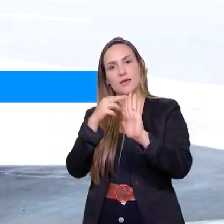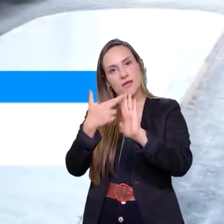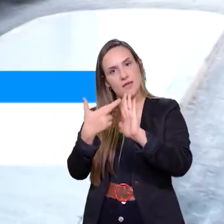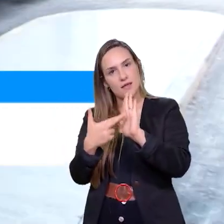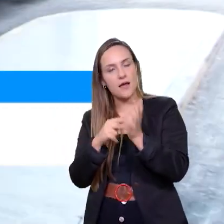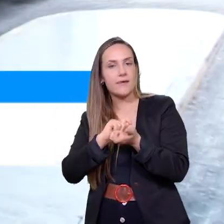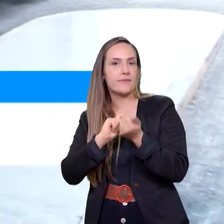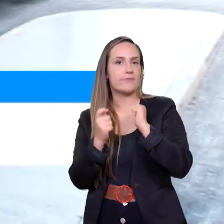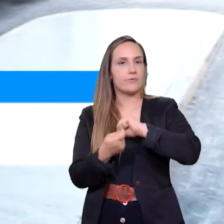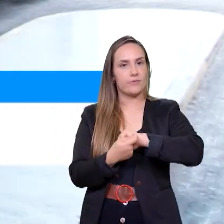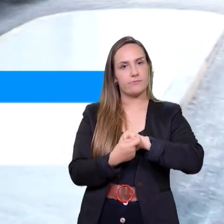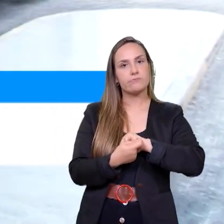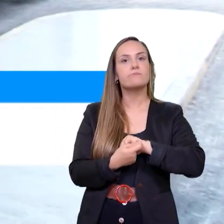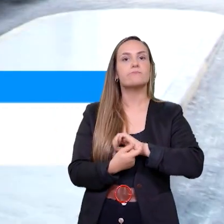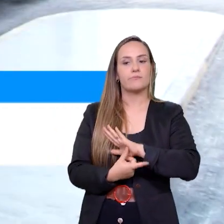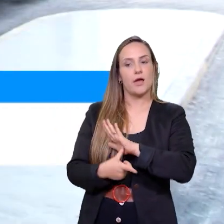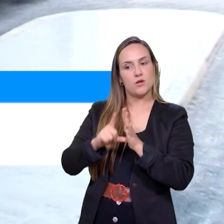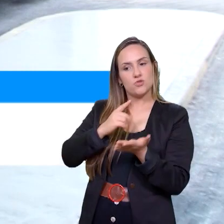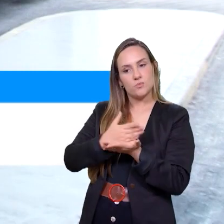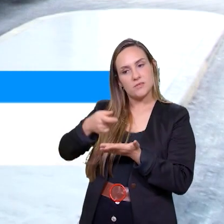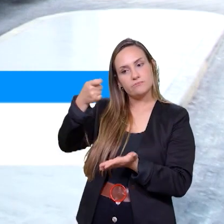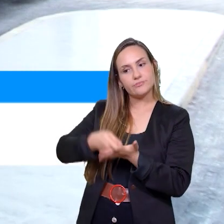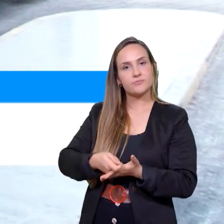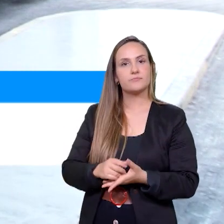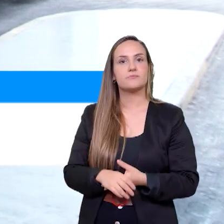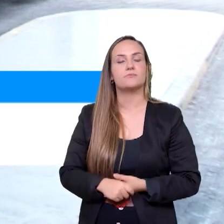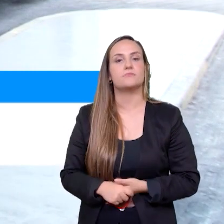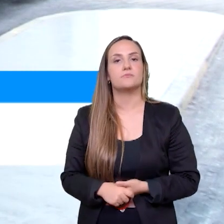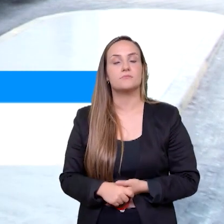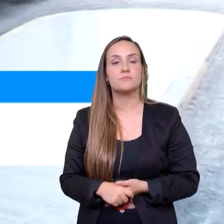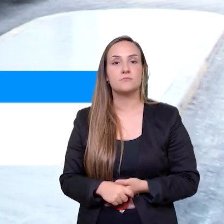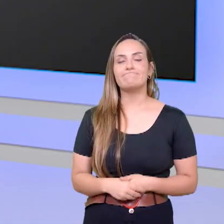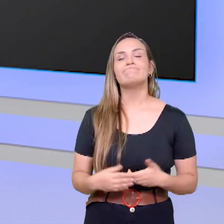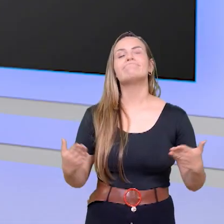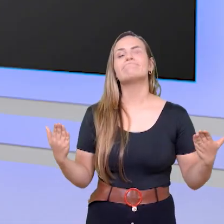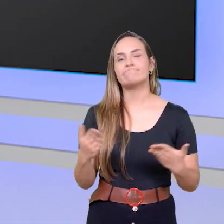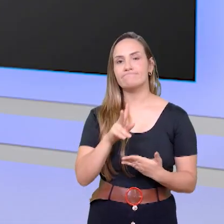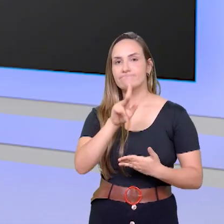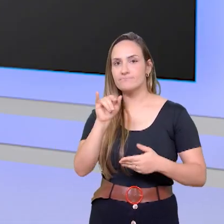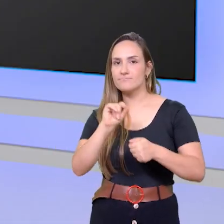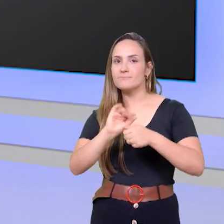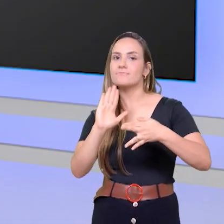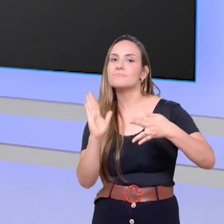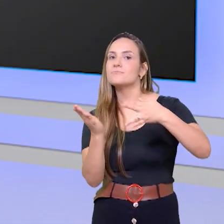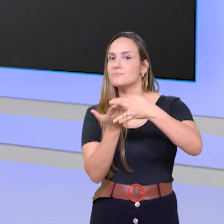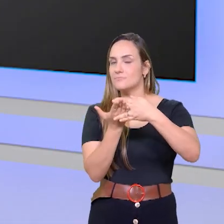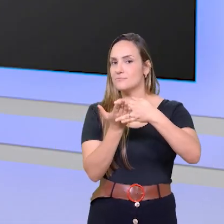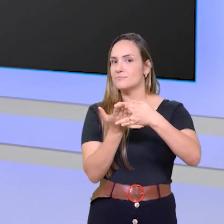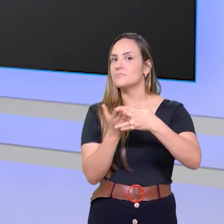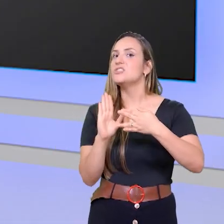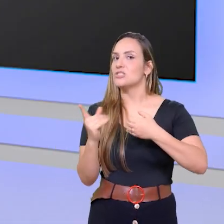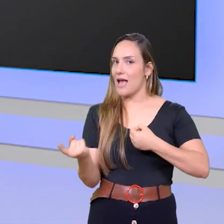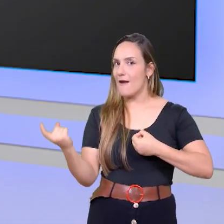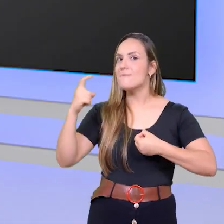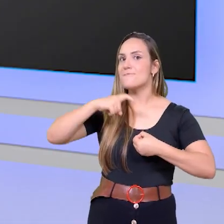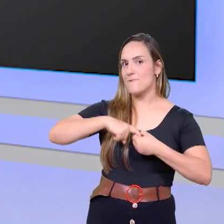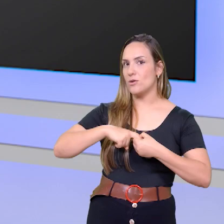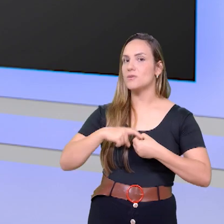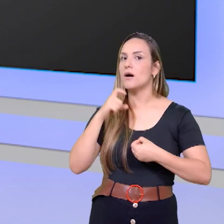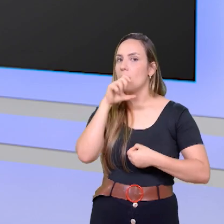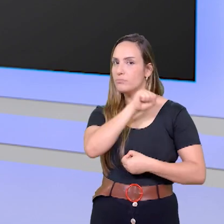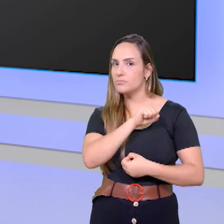Públicos, normalizar a lei antes dela entrar em vigor. Agora nós vamos para um breve